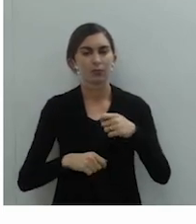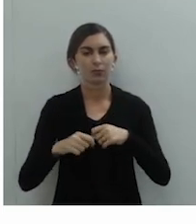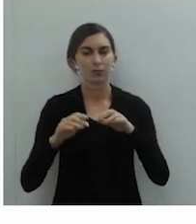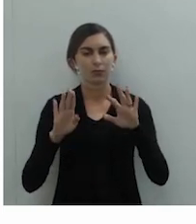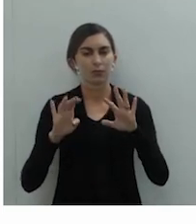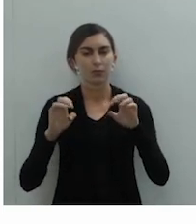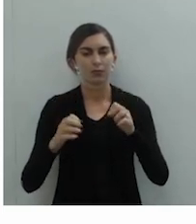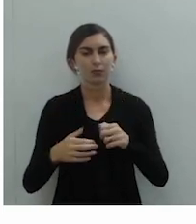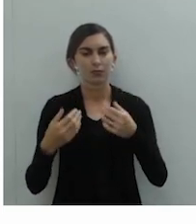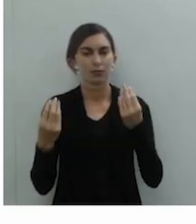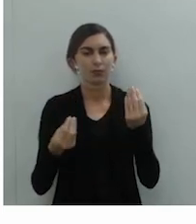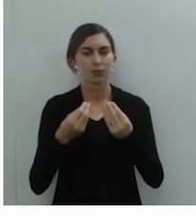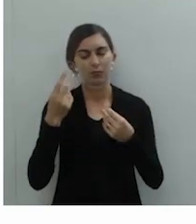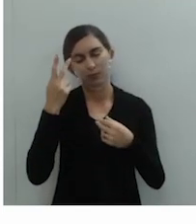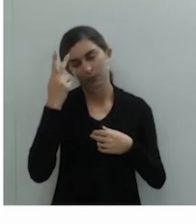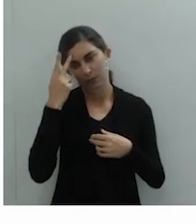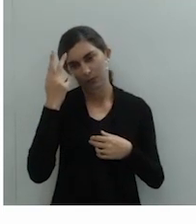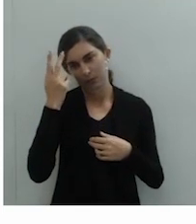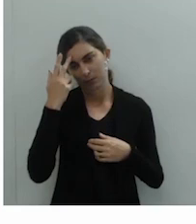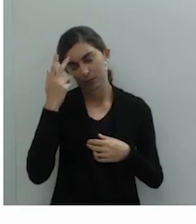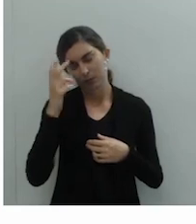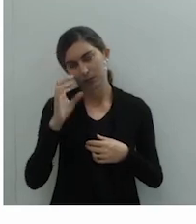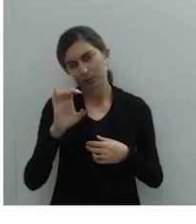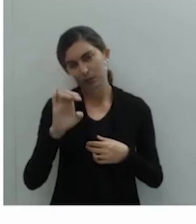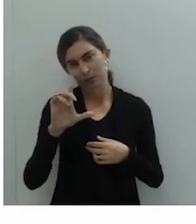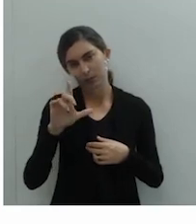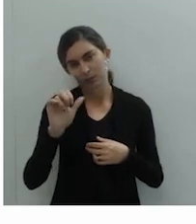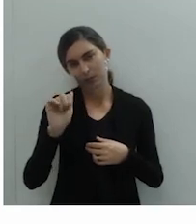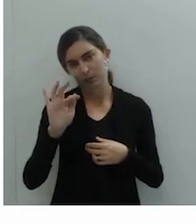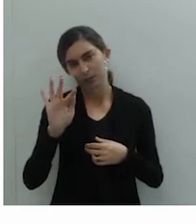bem como São Paulo com o ciclo do café.